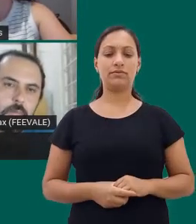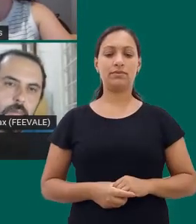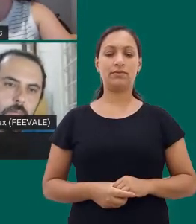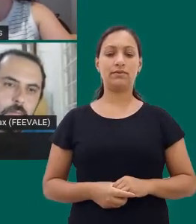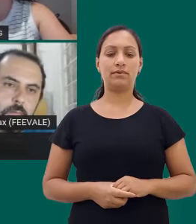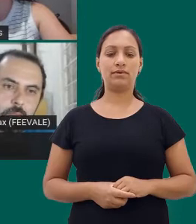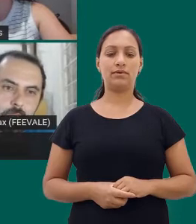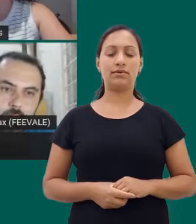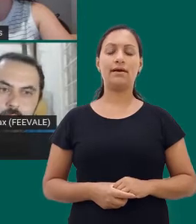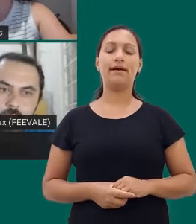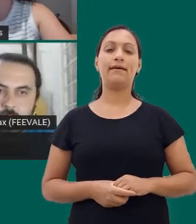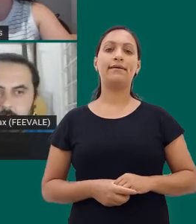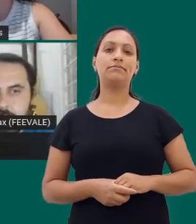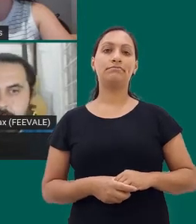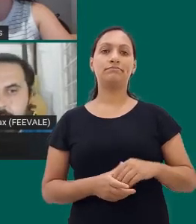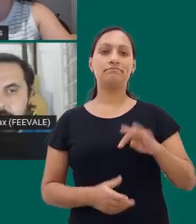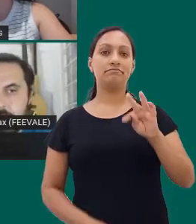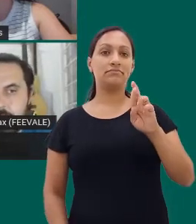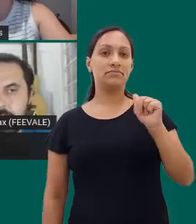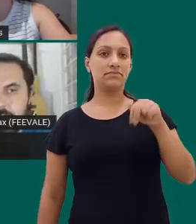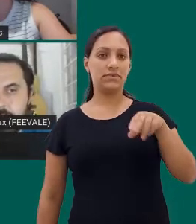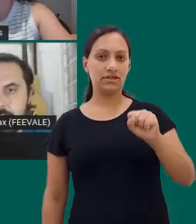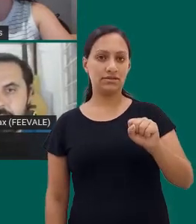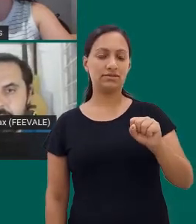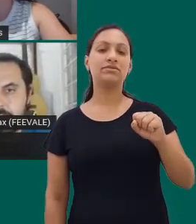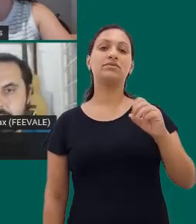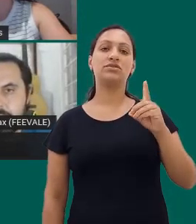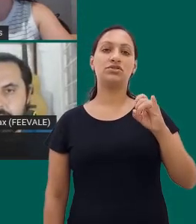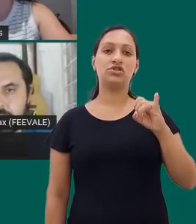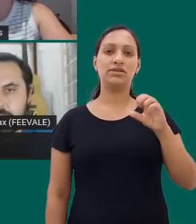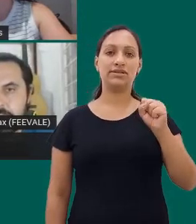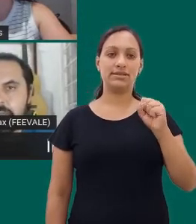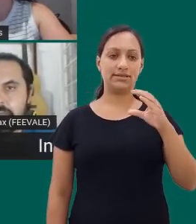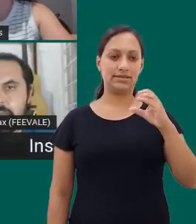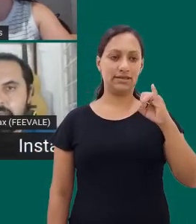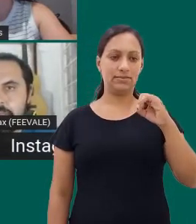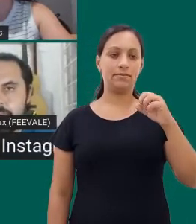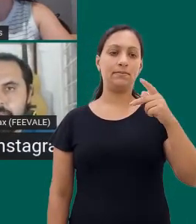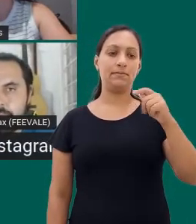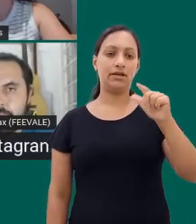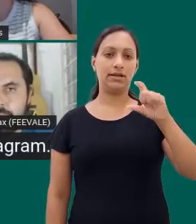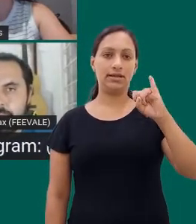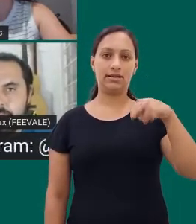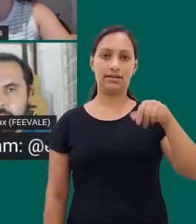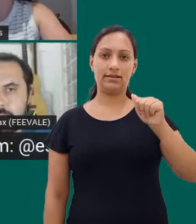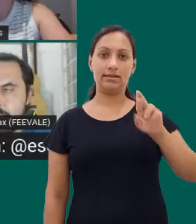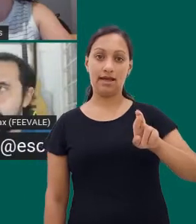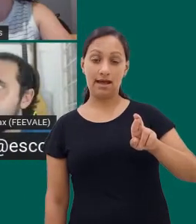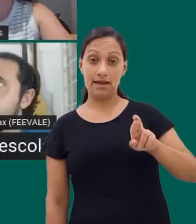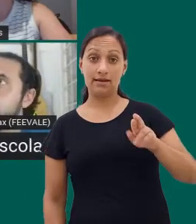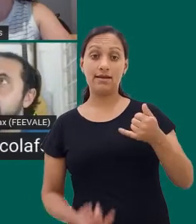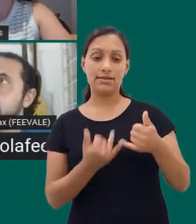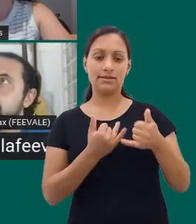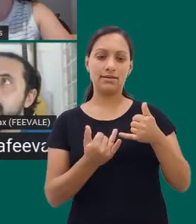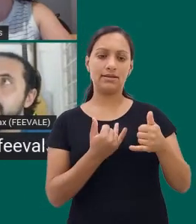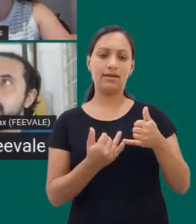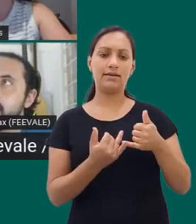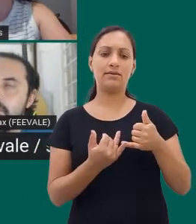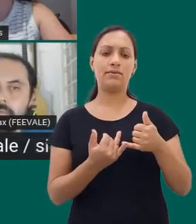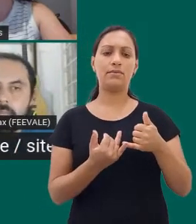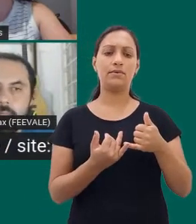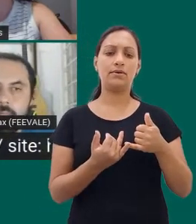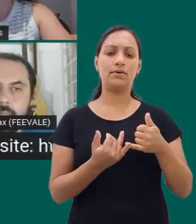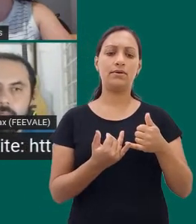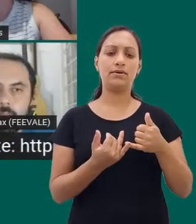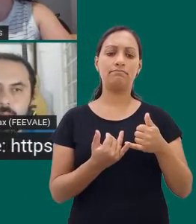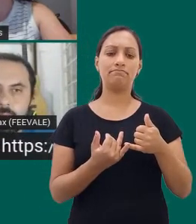projeto transdisciplinar, onde também tem a entrada de um projeto transdisciplinar, por exemplo, um projeto transdisciplinar